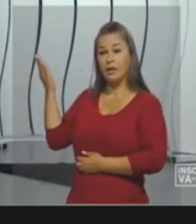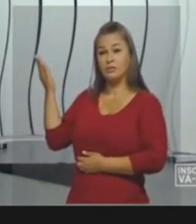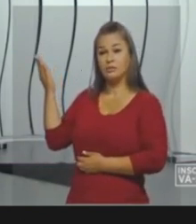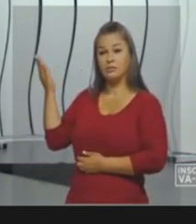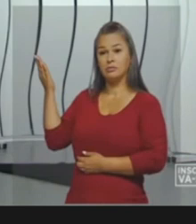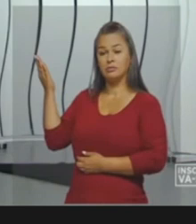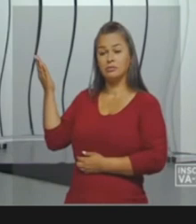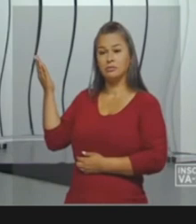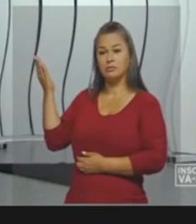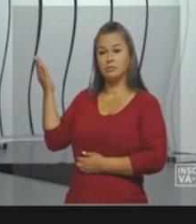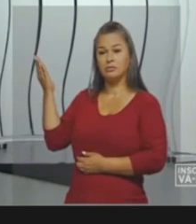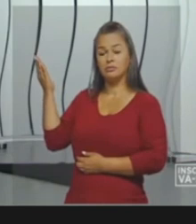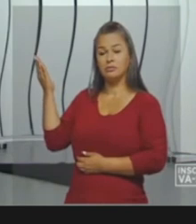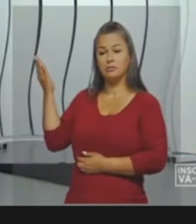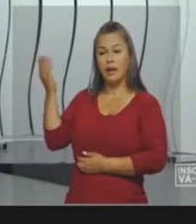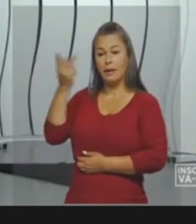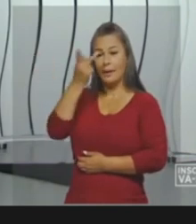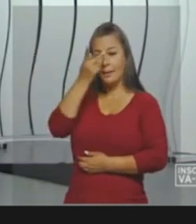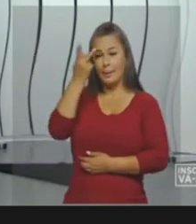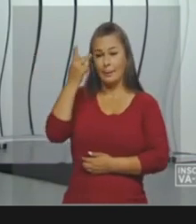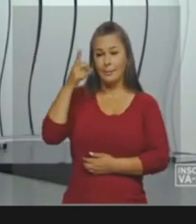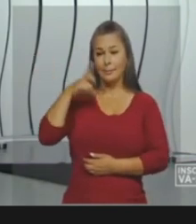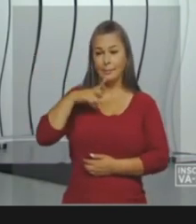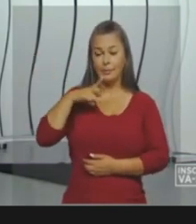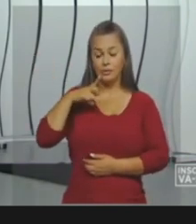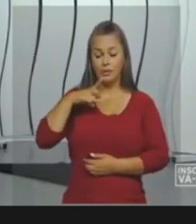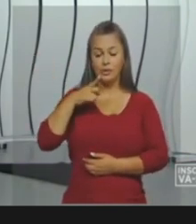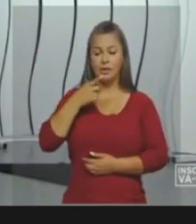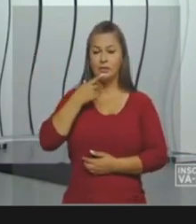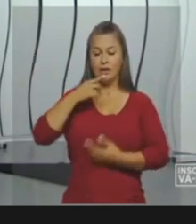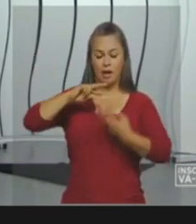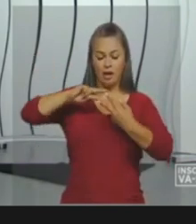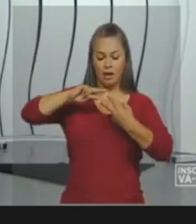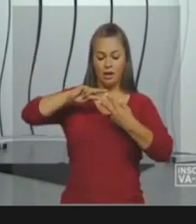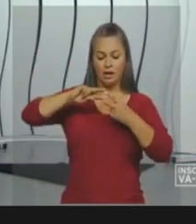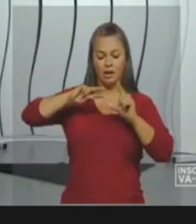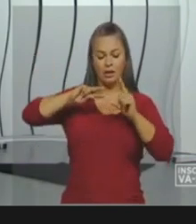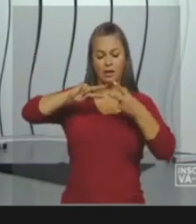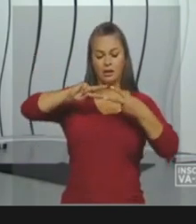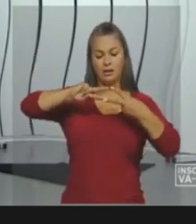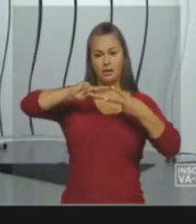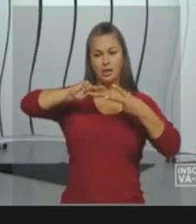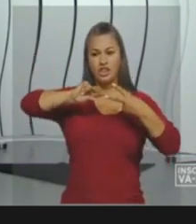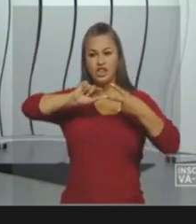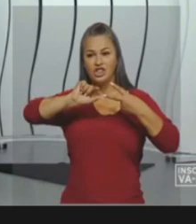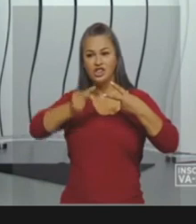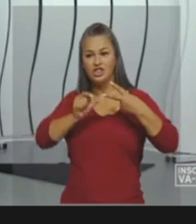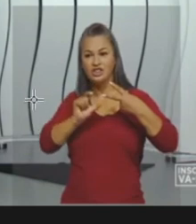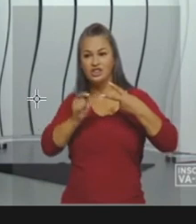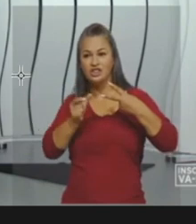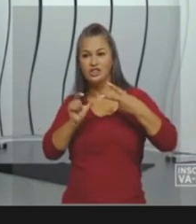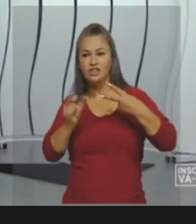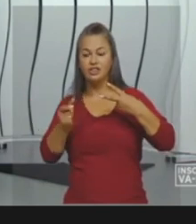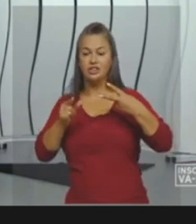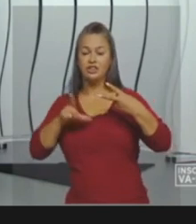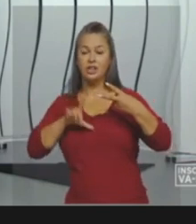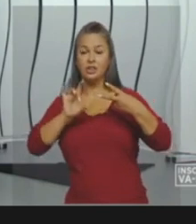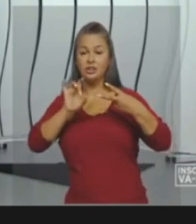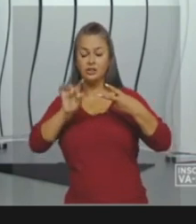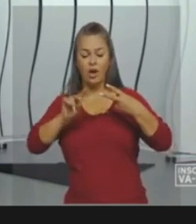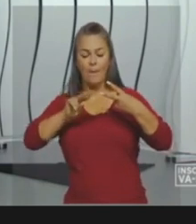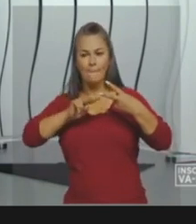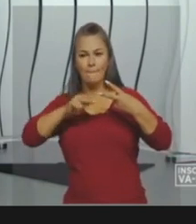esse par de genes que só codifica proteína B, não tem outro jeito, vai ser proteína B que vai ser produzida na célula daquela pessoa, na hemácia